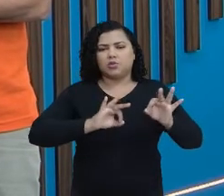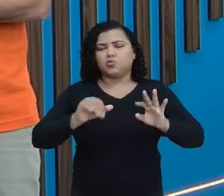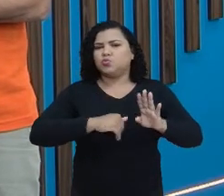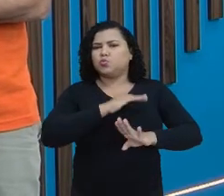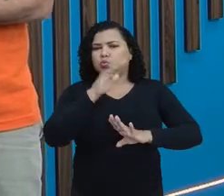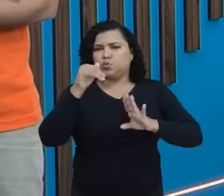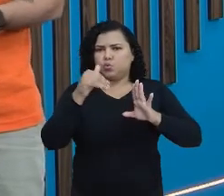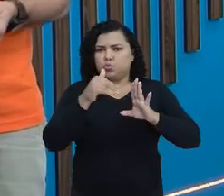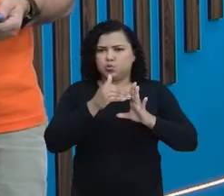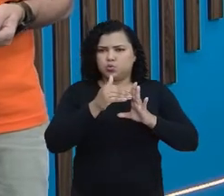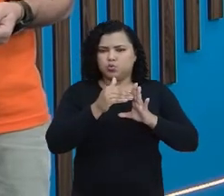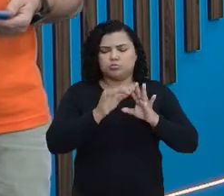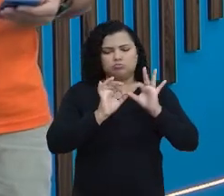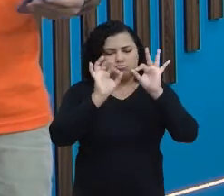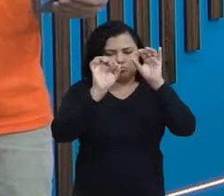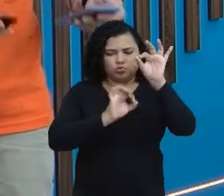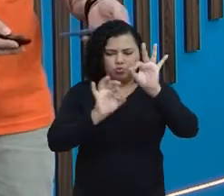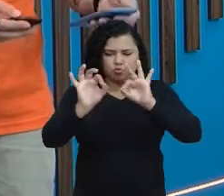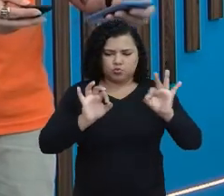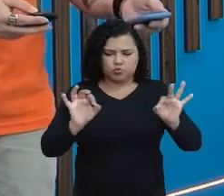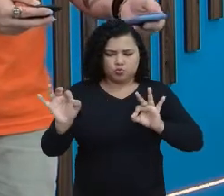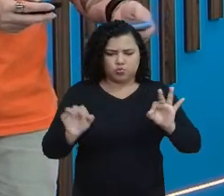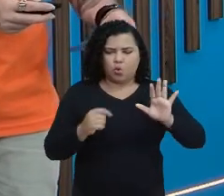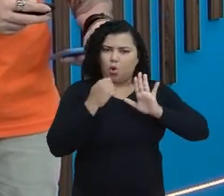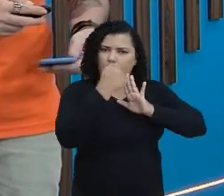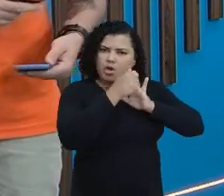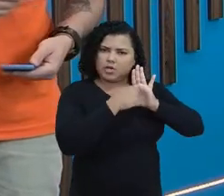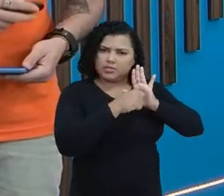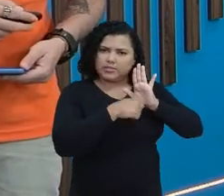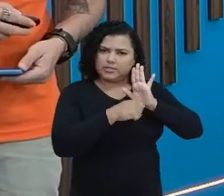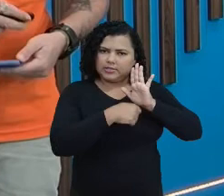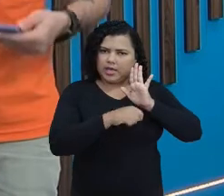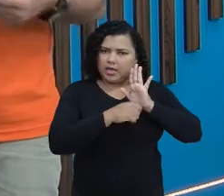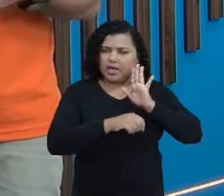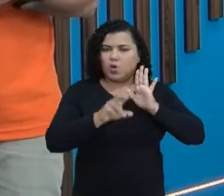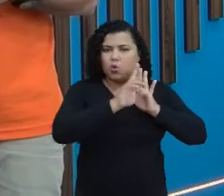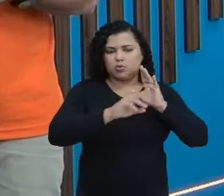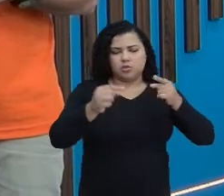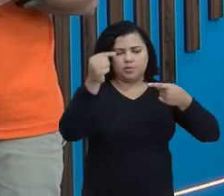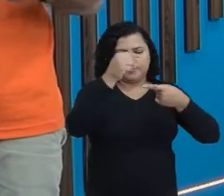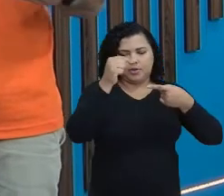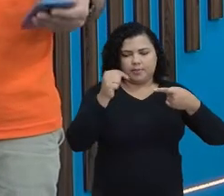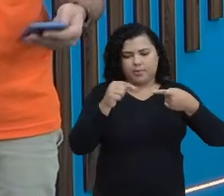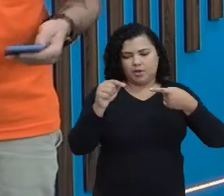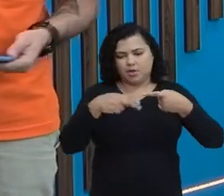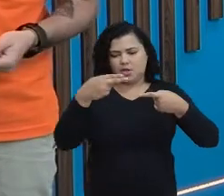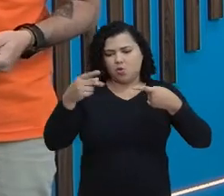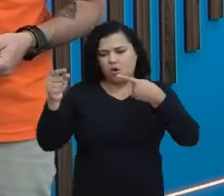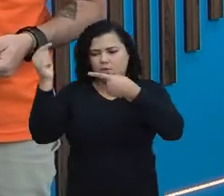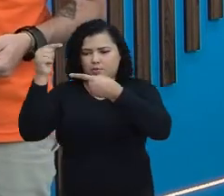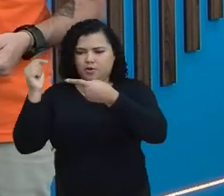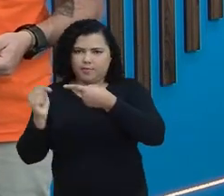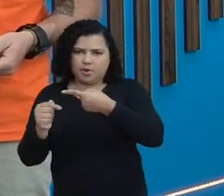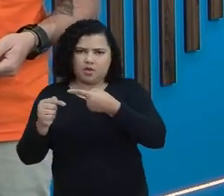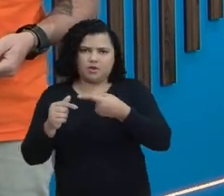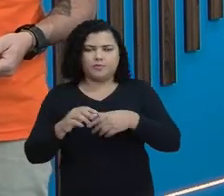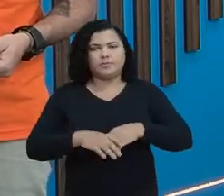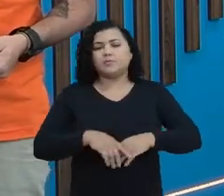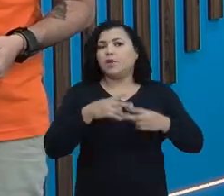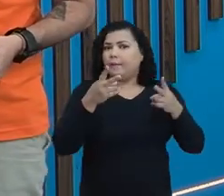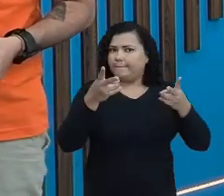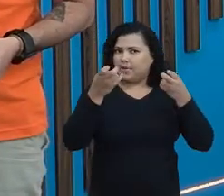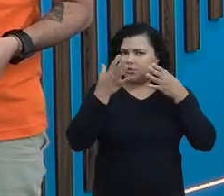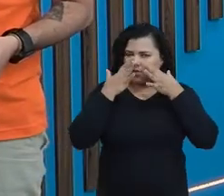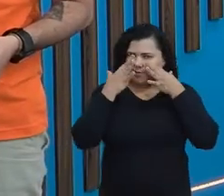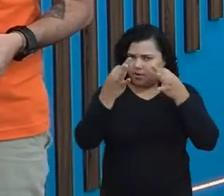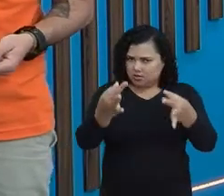tudo que você fez até agora e escrever como uma razão igualada a outra, que vai dar uma proporção. Presta